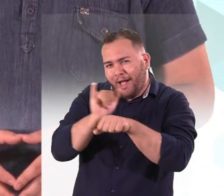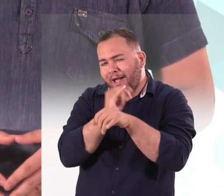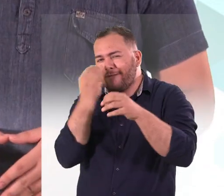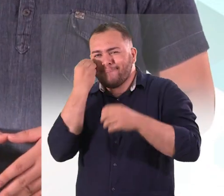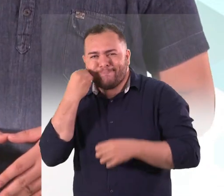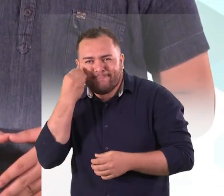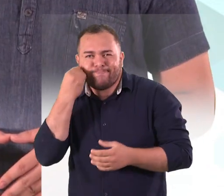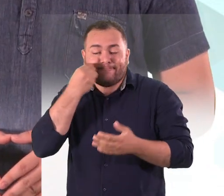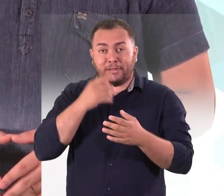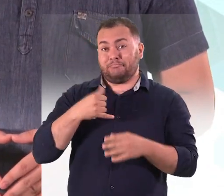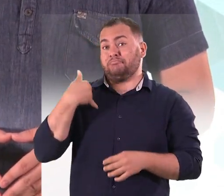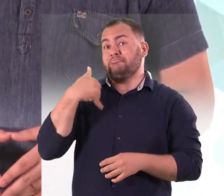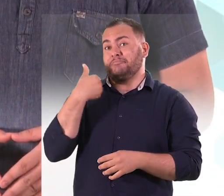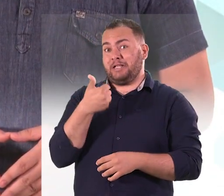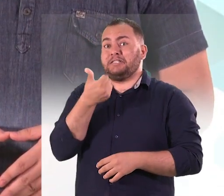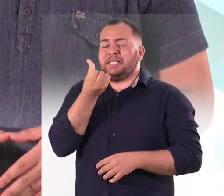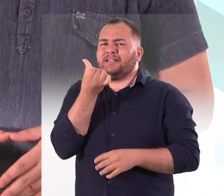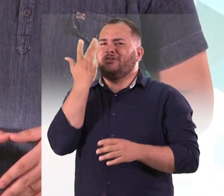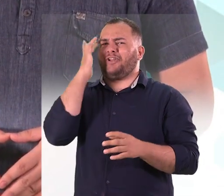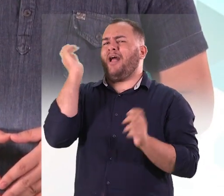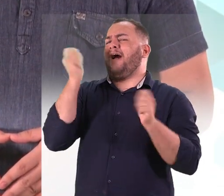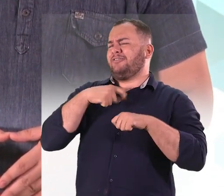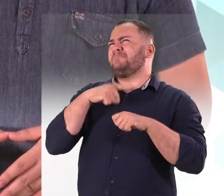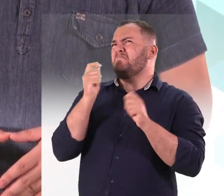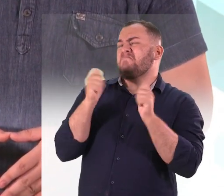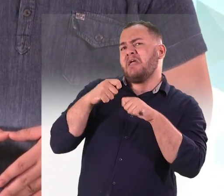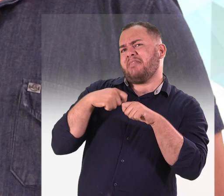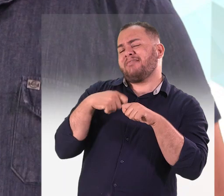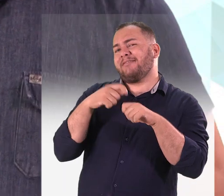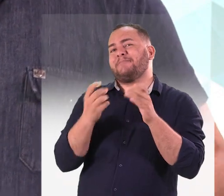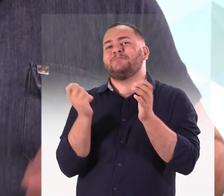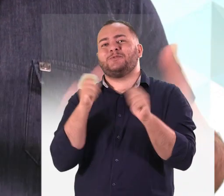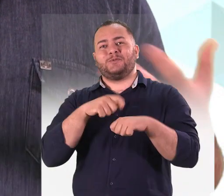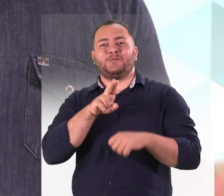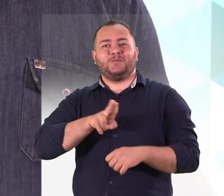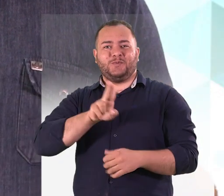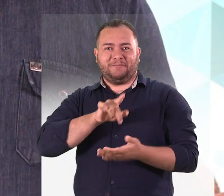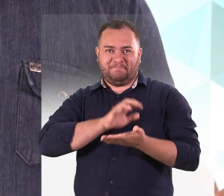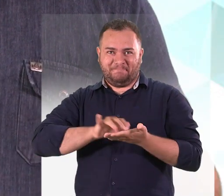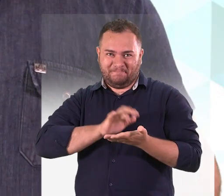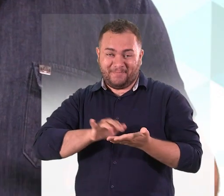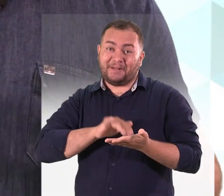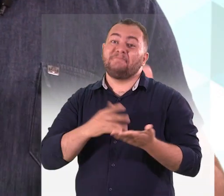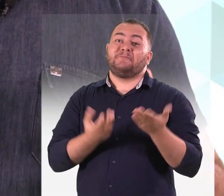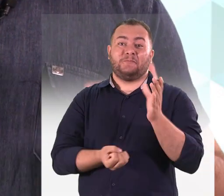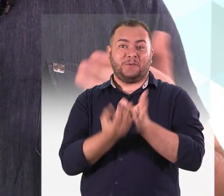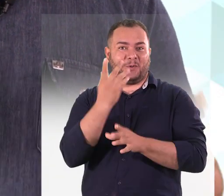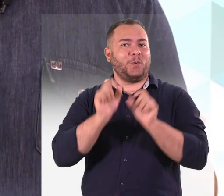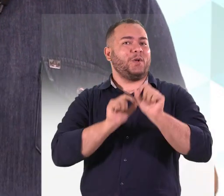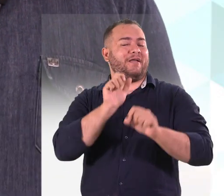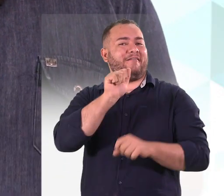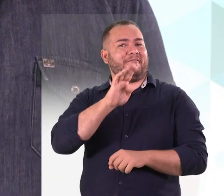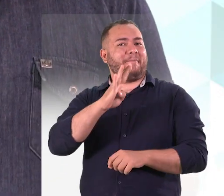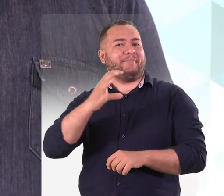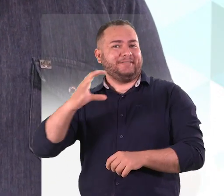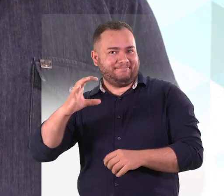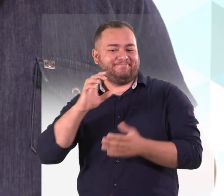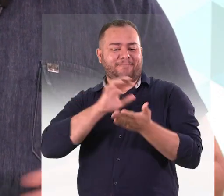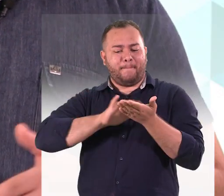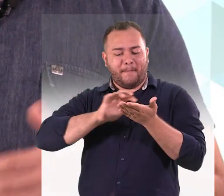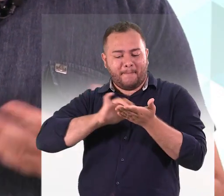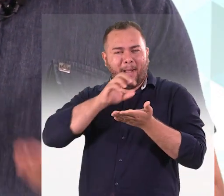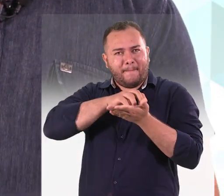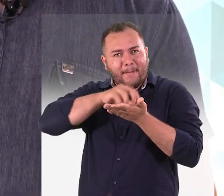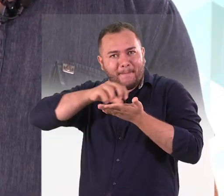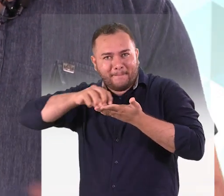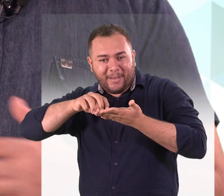em os 16 anos ele já julgava ter algo funcional surgiu então um alfabeto em relevo e protótipo